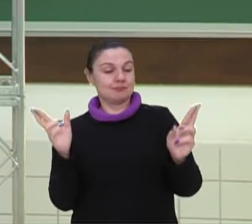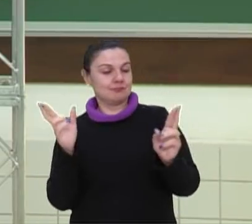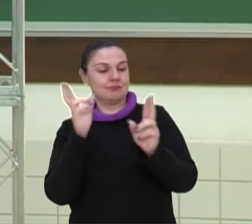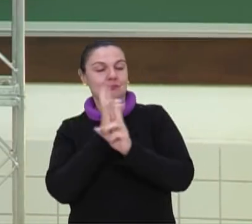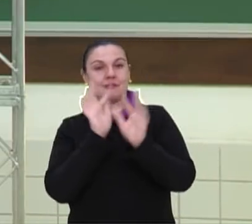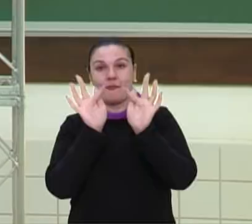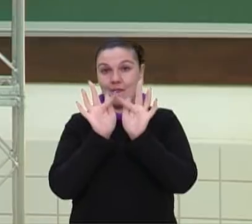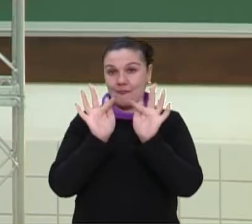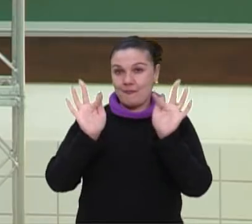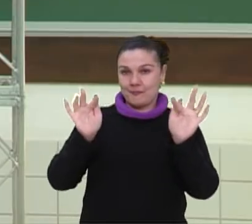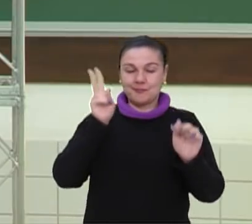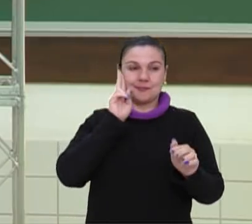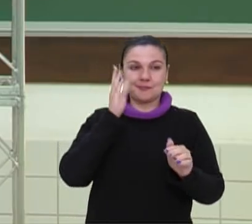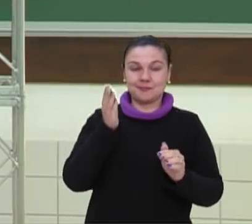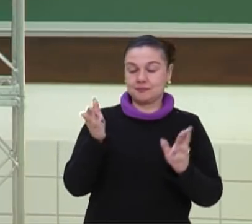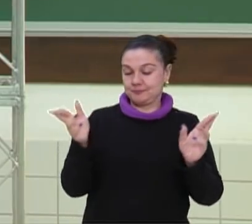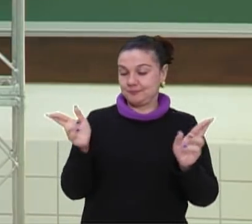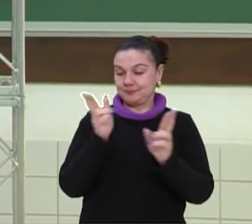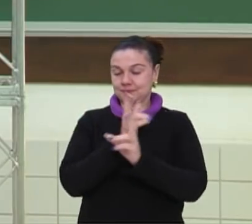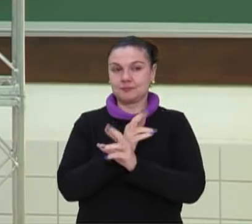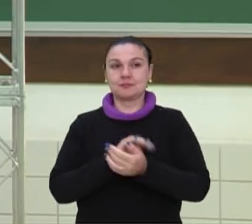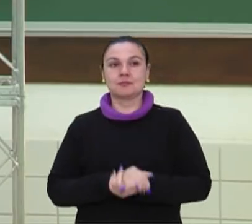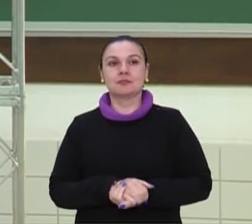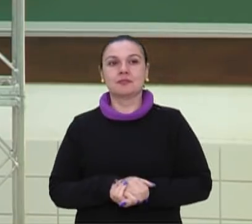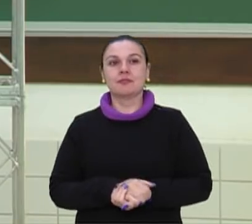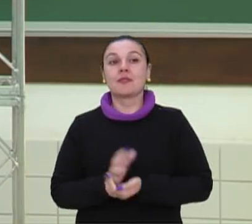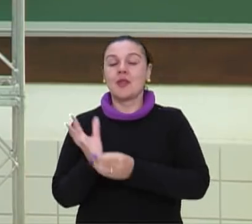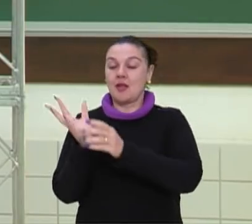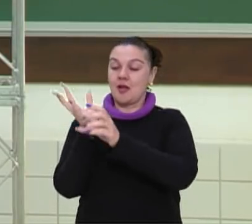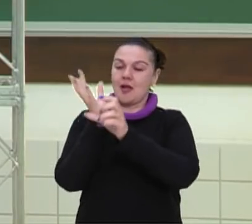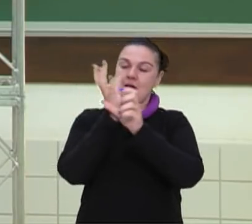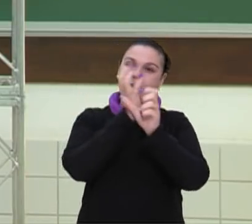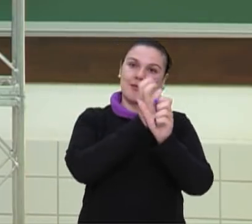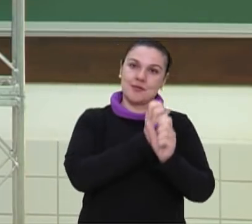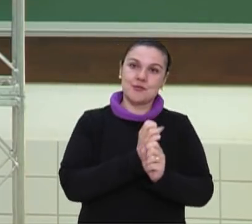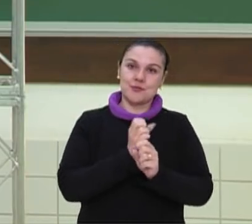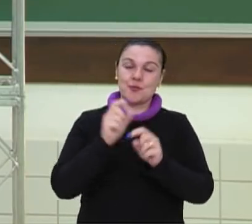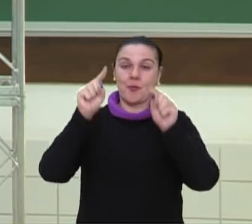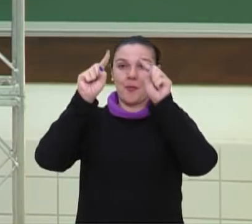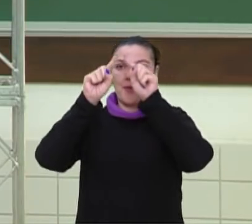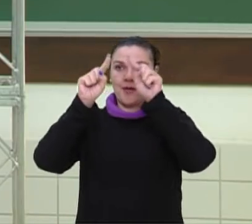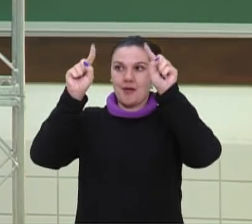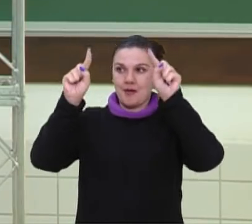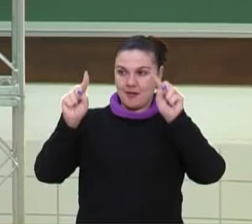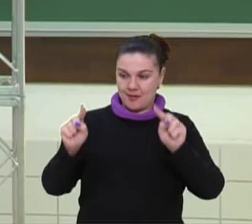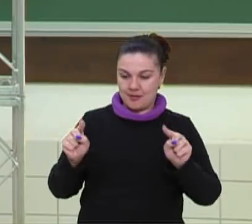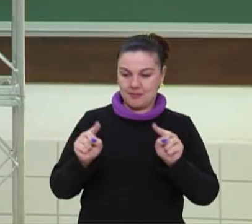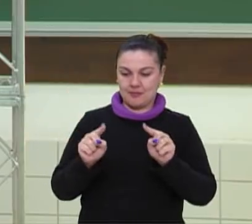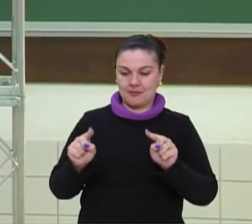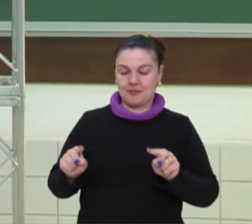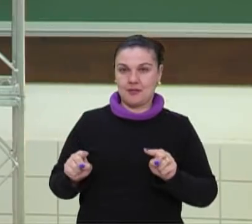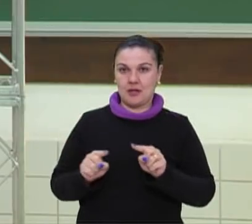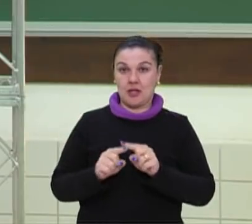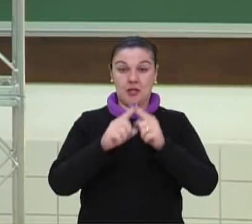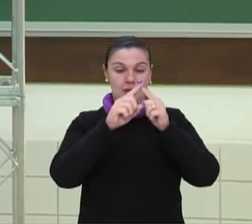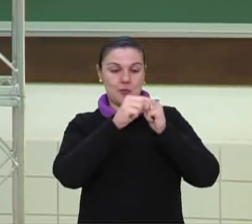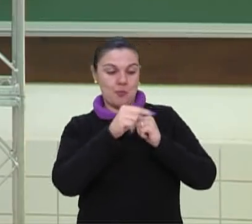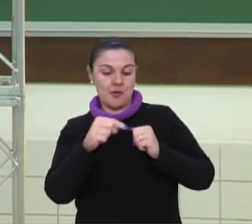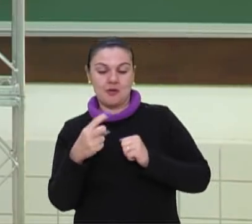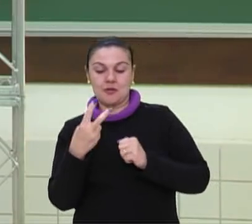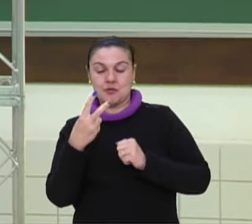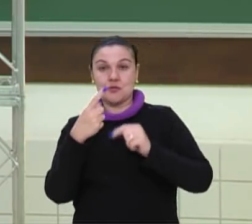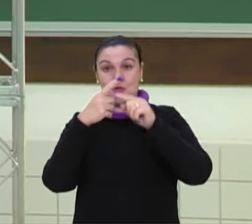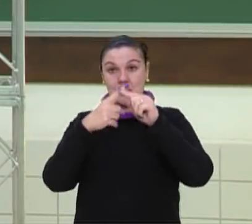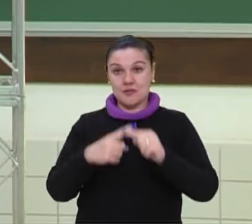né? Lembram? A relação a quantidade de lados de um polígono, menos 2, multiplicado por 180. Vai